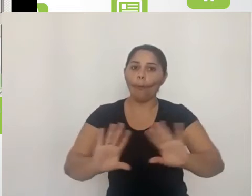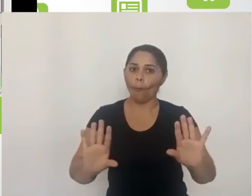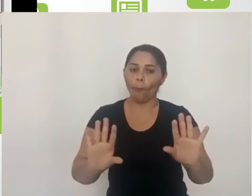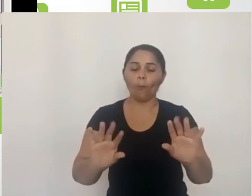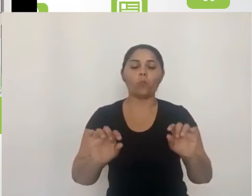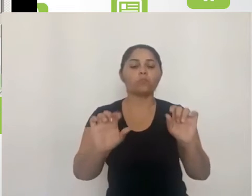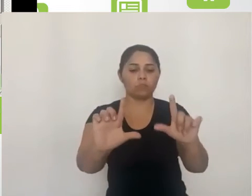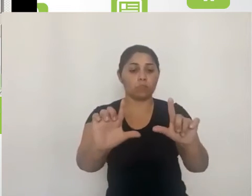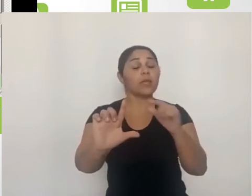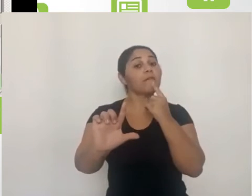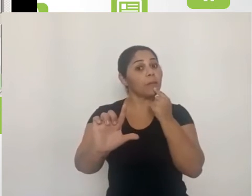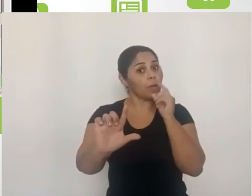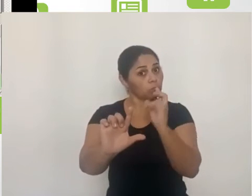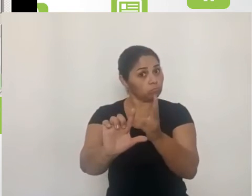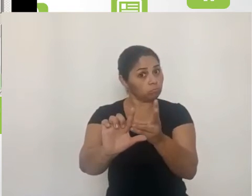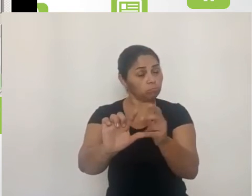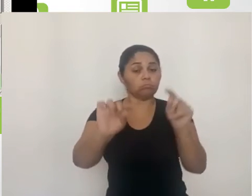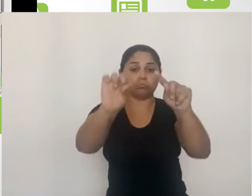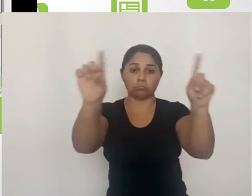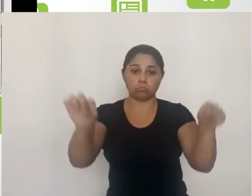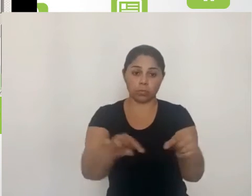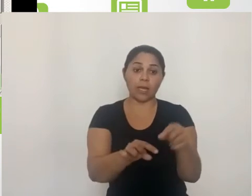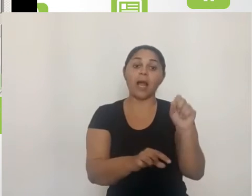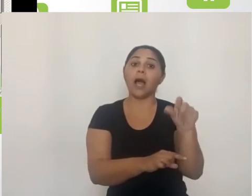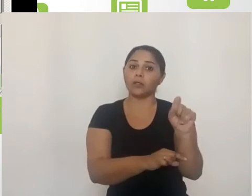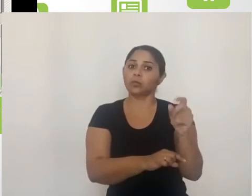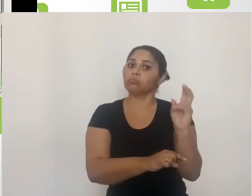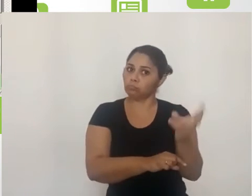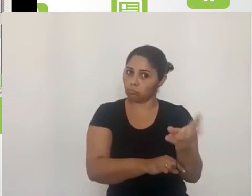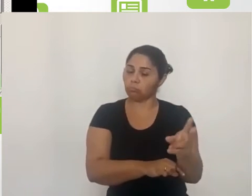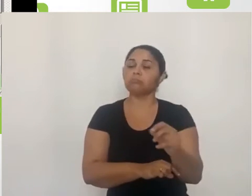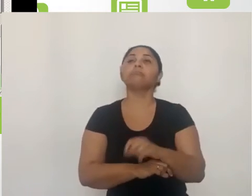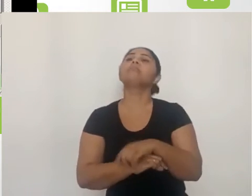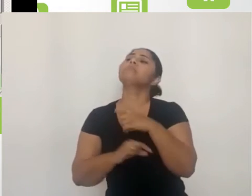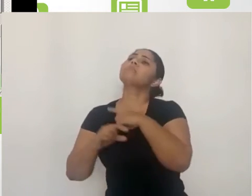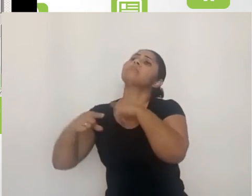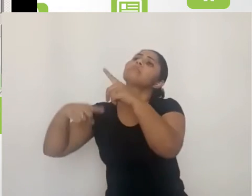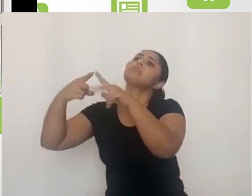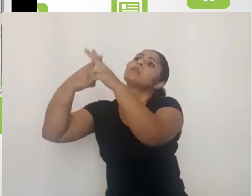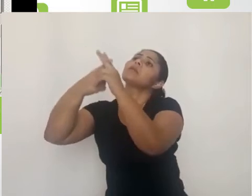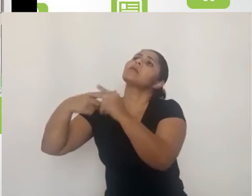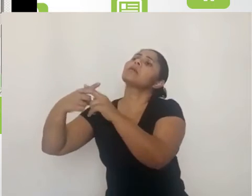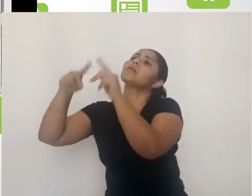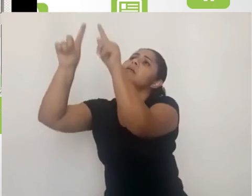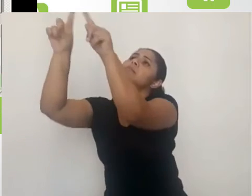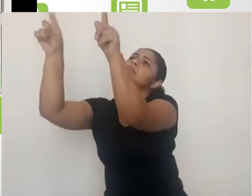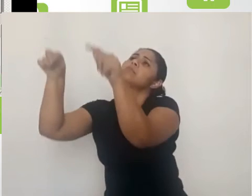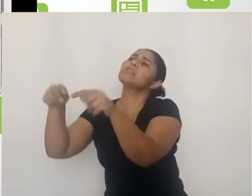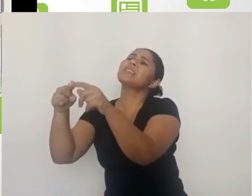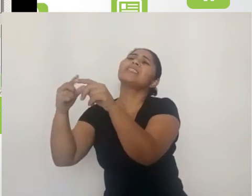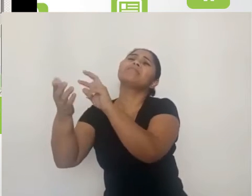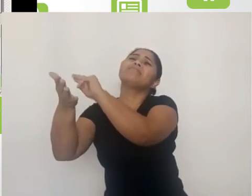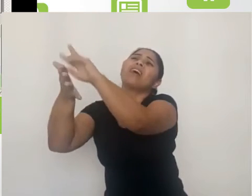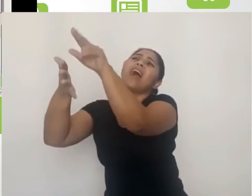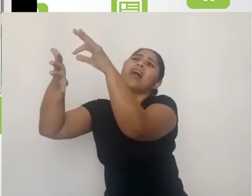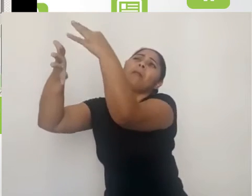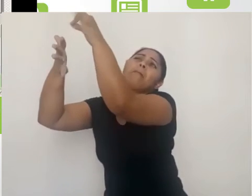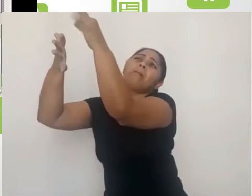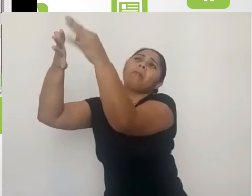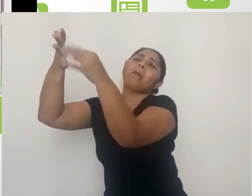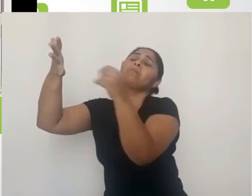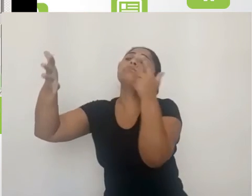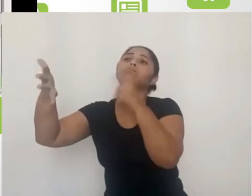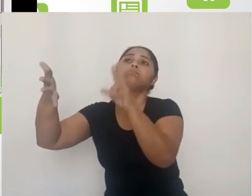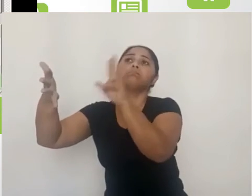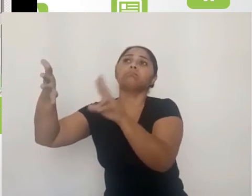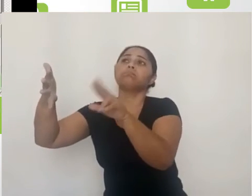A ferramenta, na caixa de ferramentas, eu tenho alguns efeitos que podem ser aplicados a esse objeto.